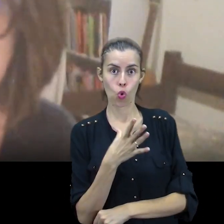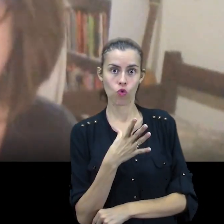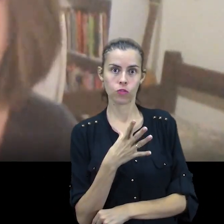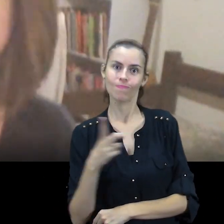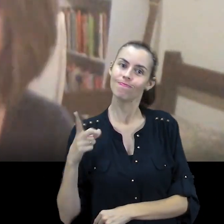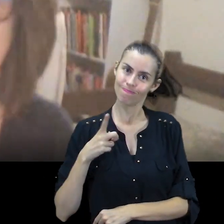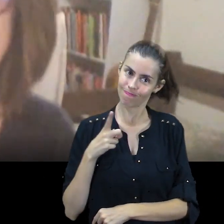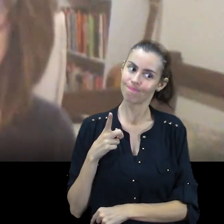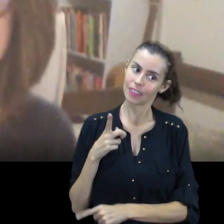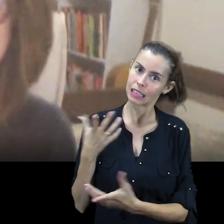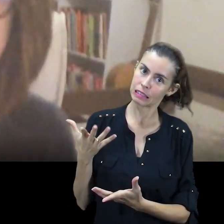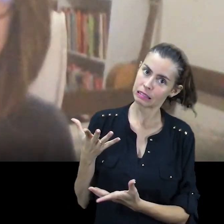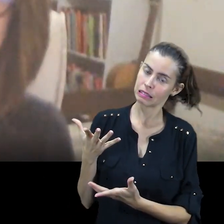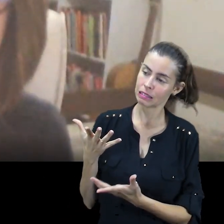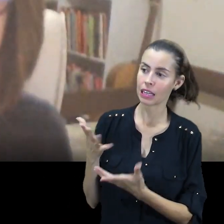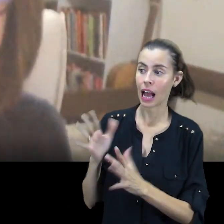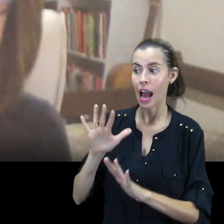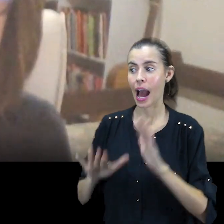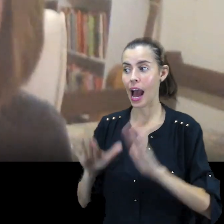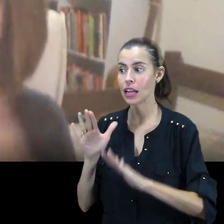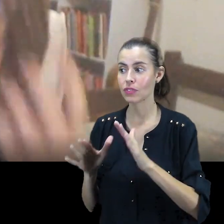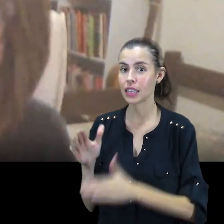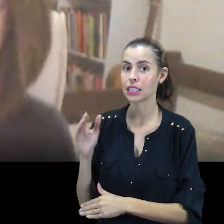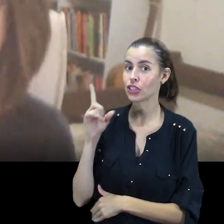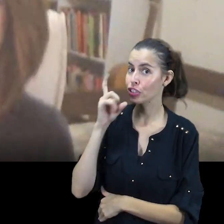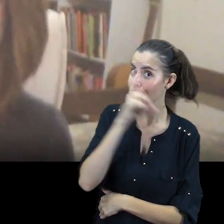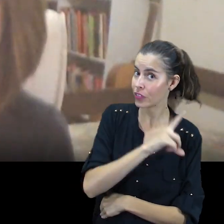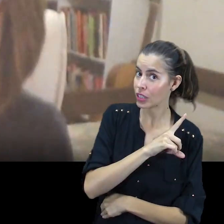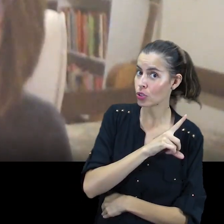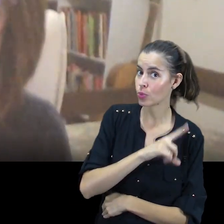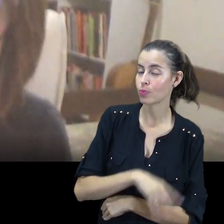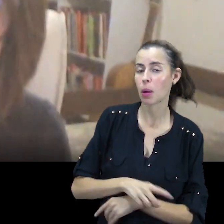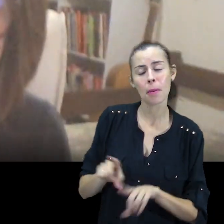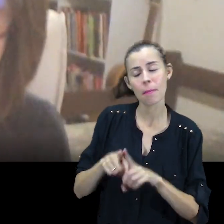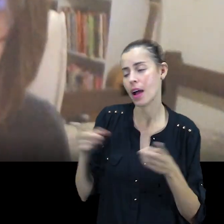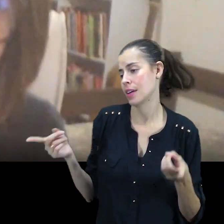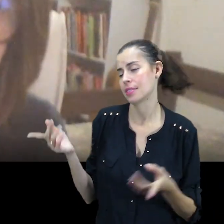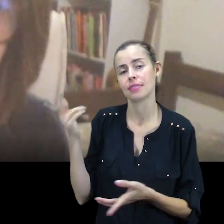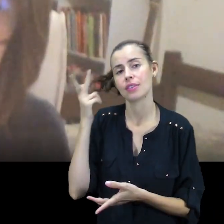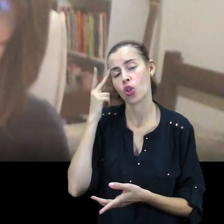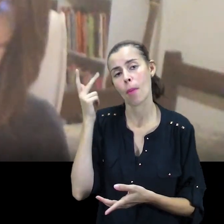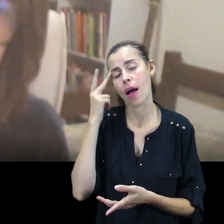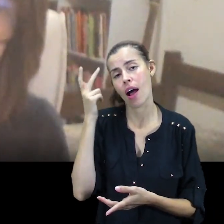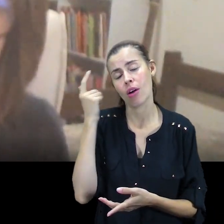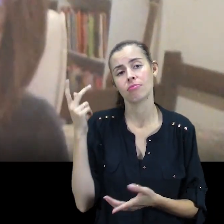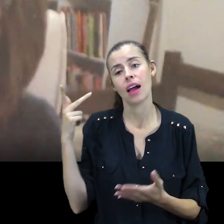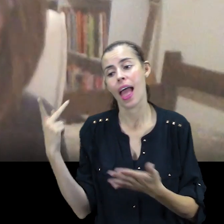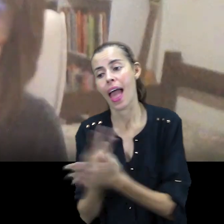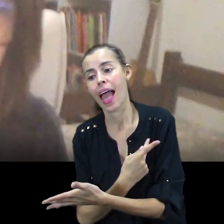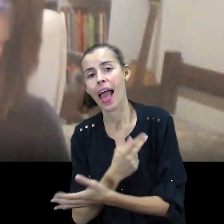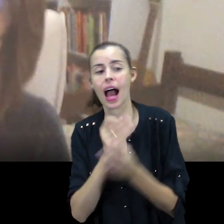e vai errar, provavelmente isso aconteça e faz parte do pacote que é necessário a gente encampar. Então,